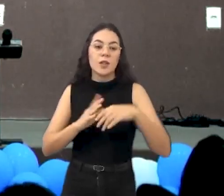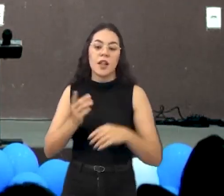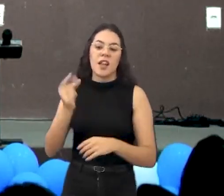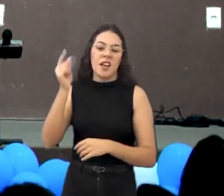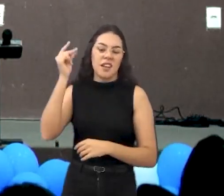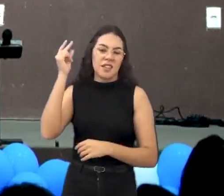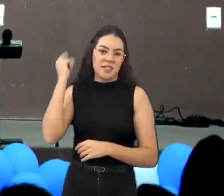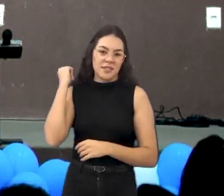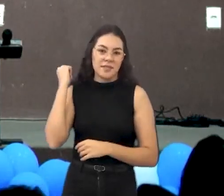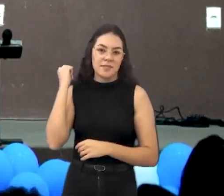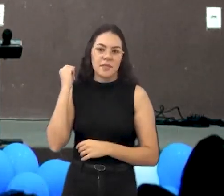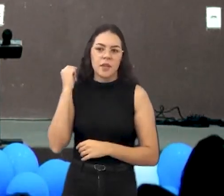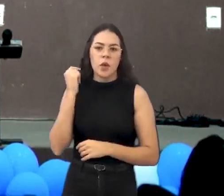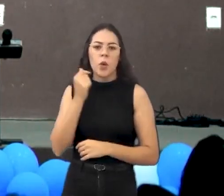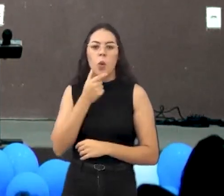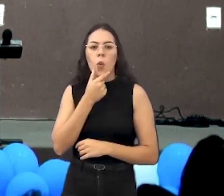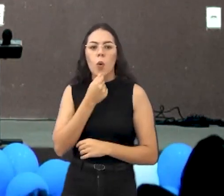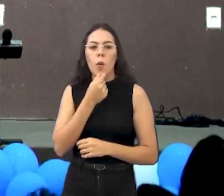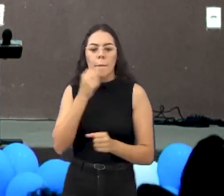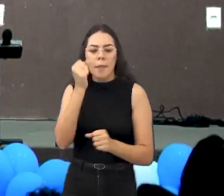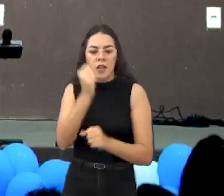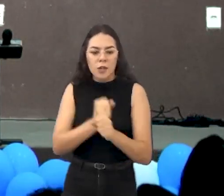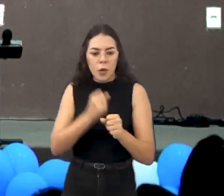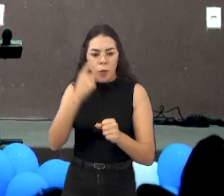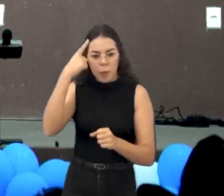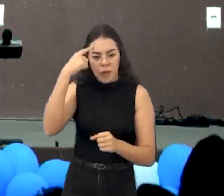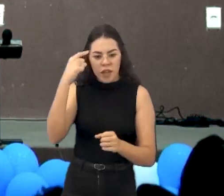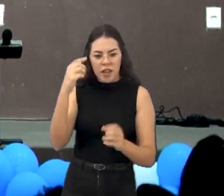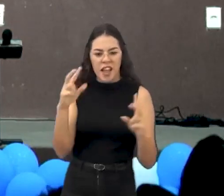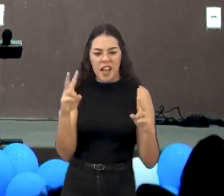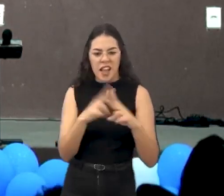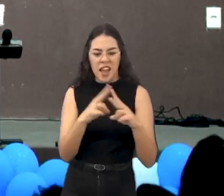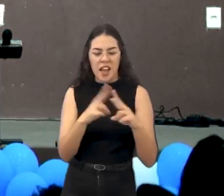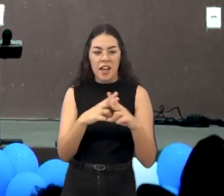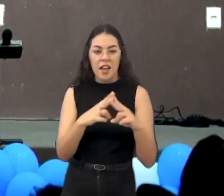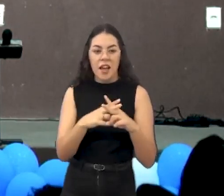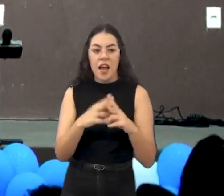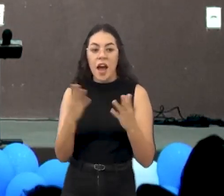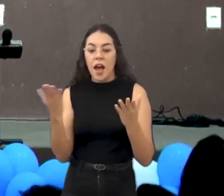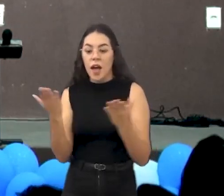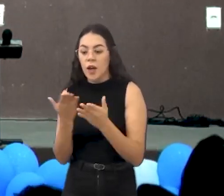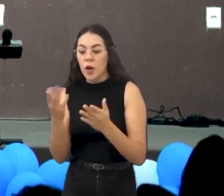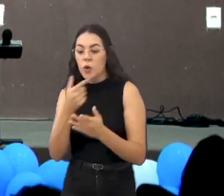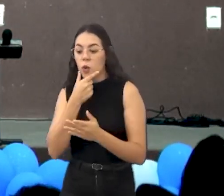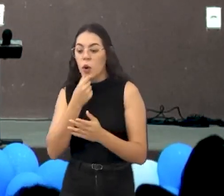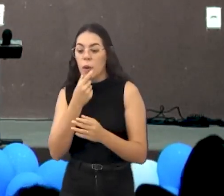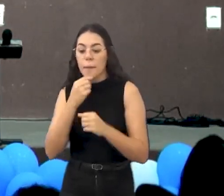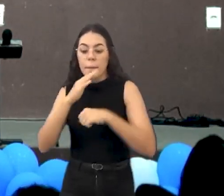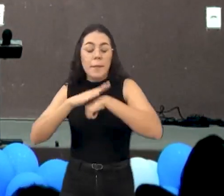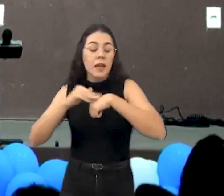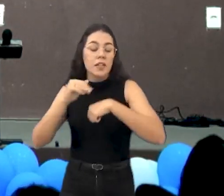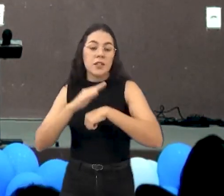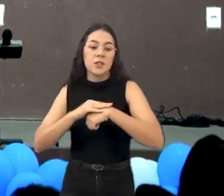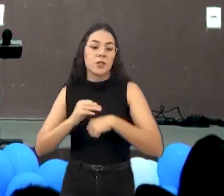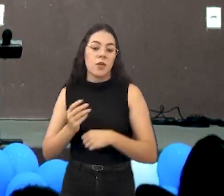Interessante isso. Um cara que matou um homem porque estava machucando o outro, agora é chamado de o homem mais manso da sua